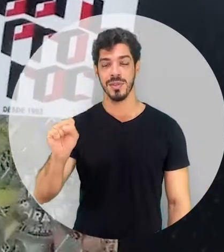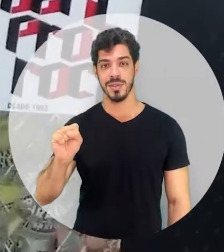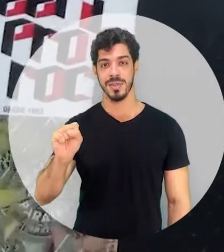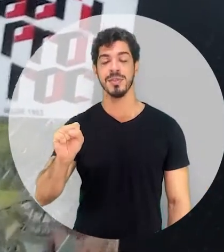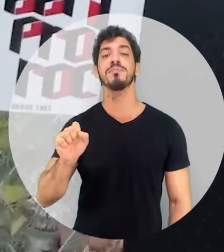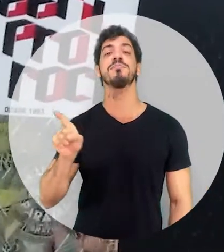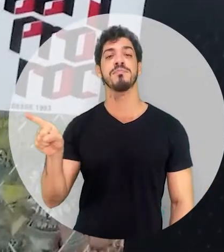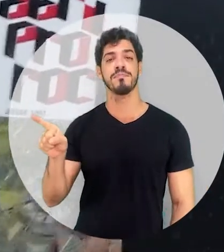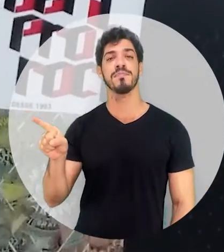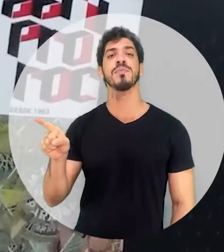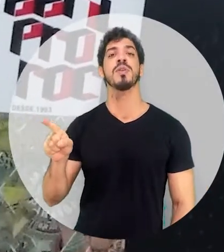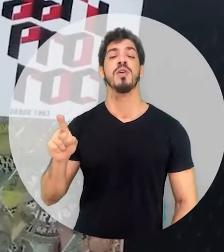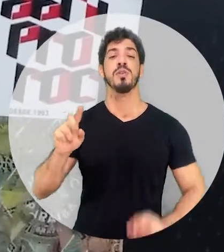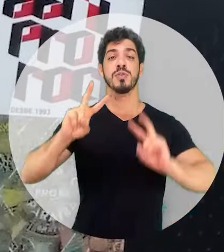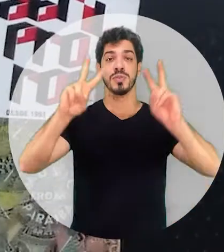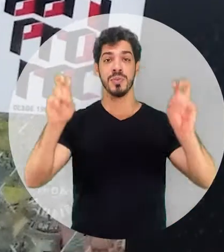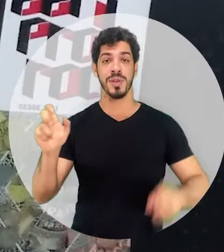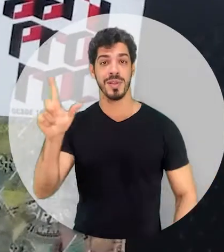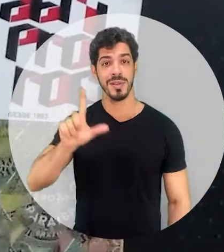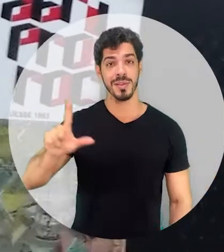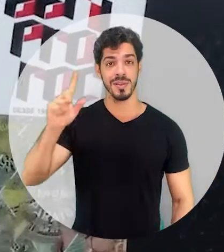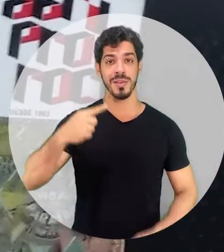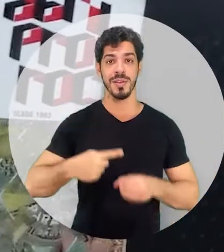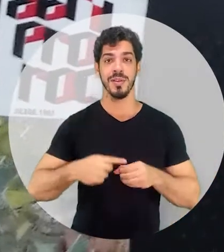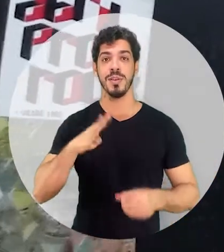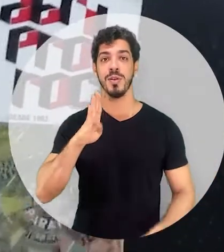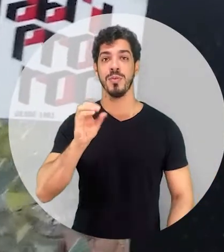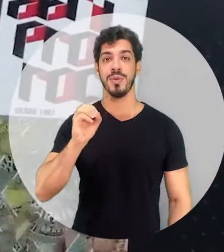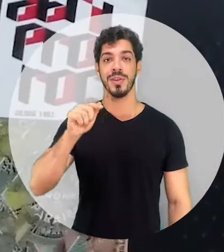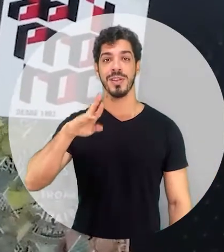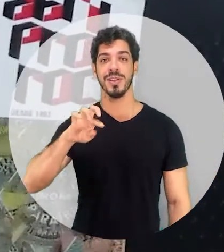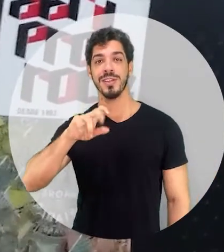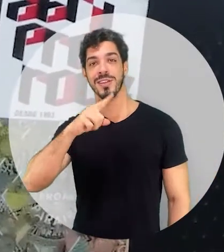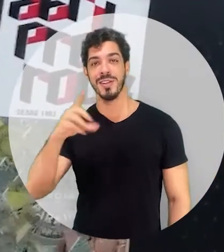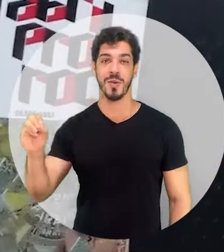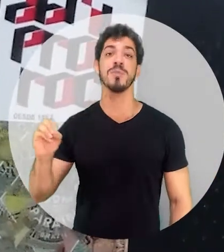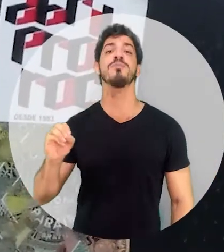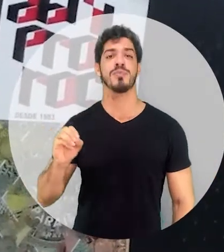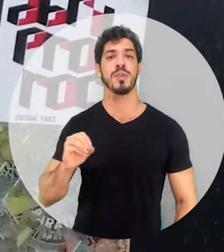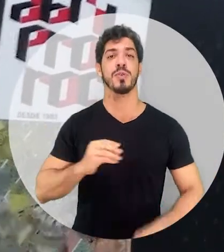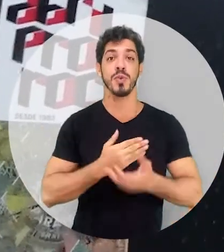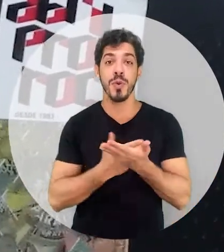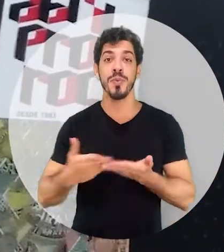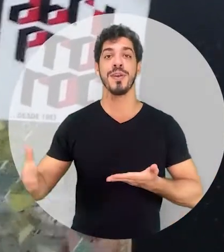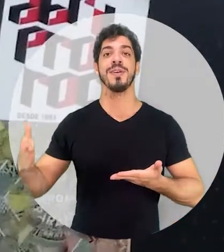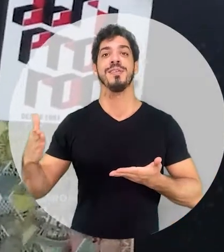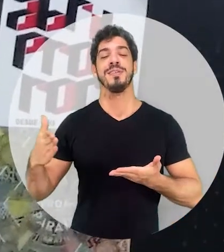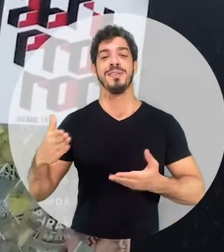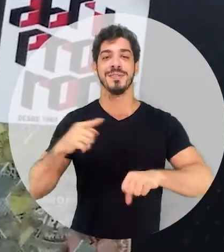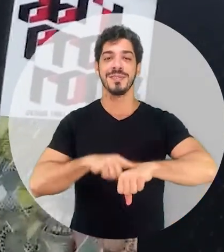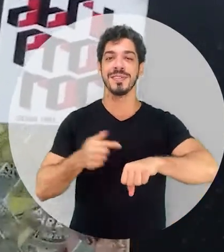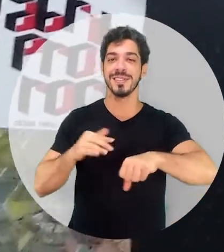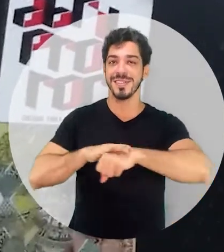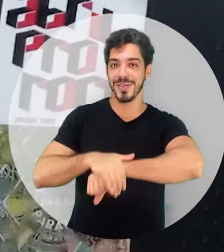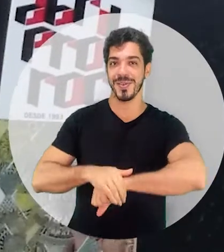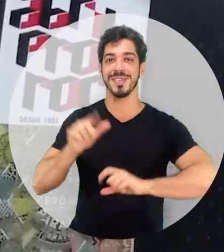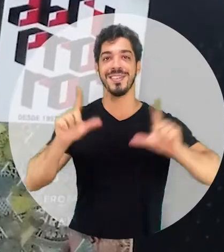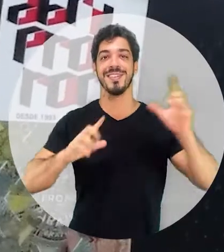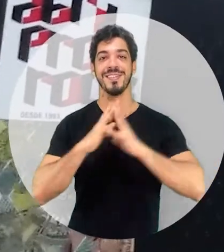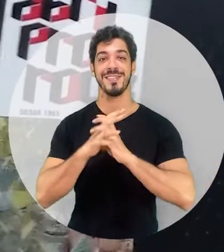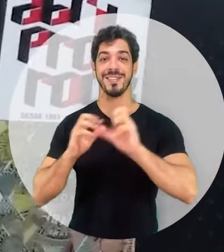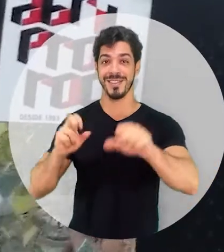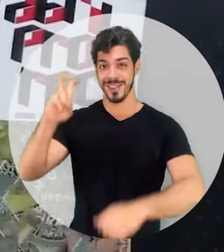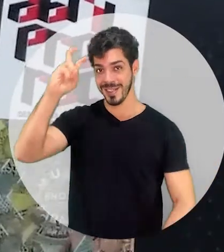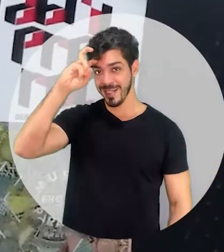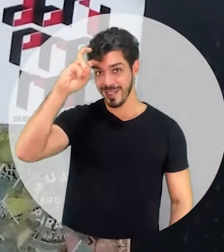Boqueirão. Papo com Toninho Borbo começa às 6 da noite ao vivo na TV Funesc. Ainda na quinta-feira, dia 13,